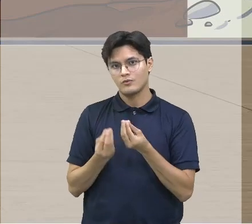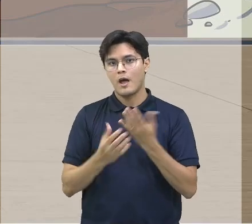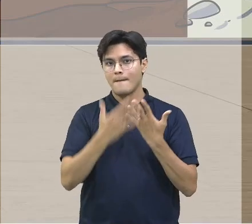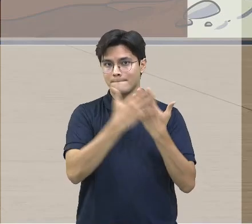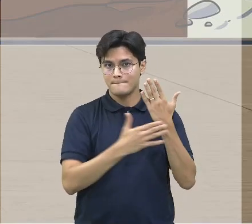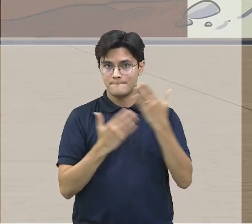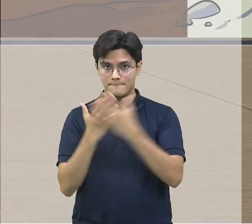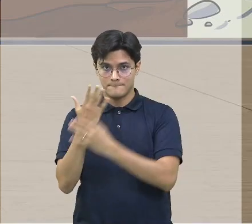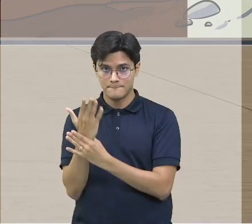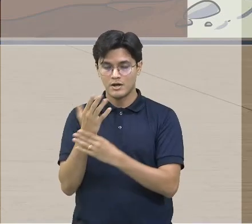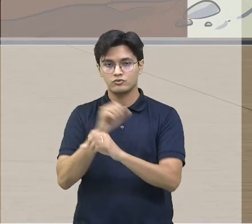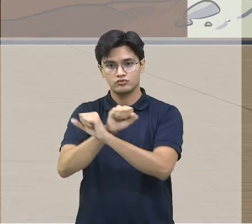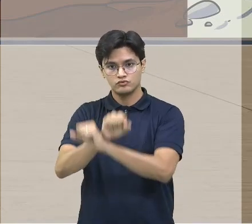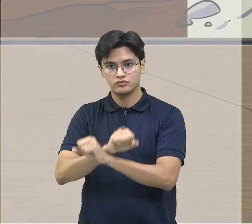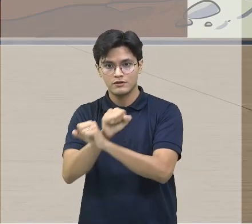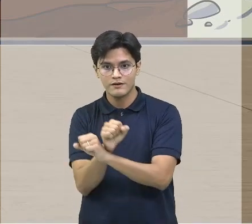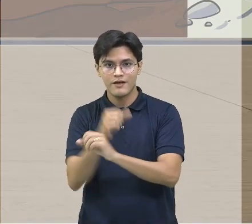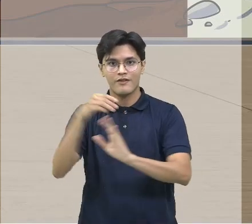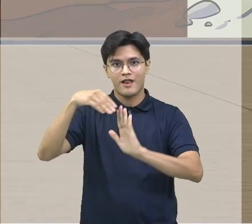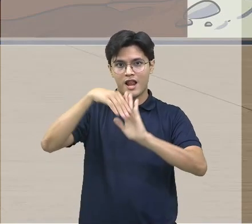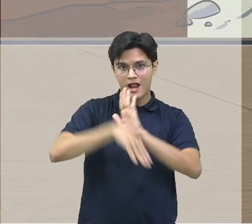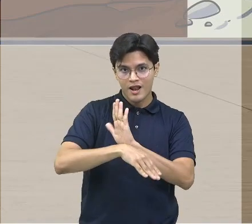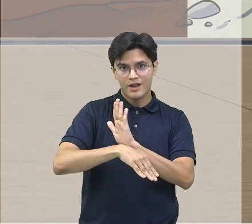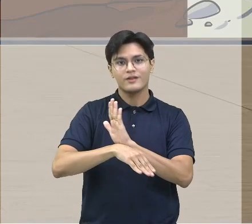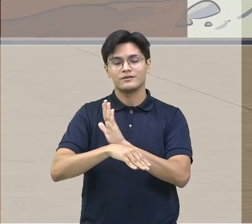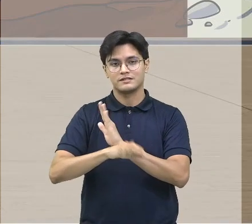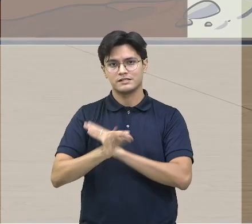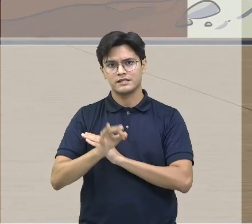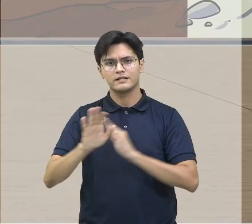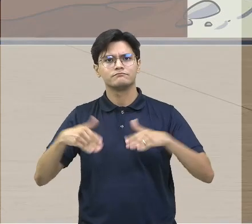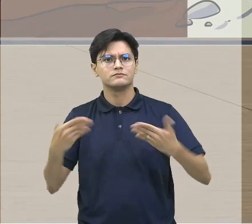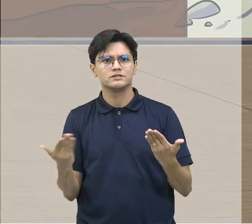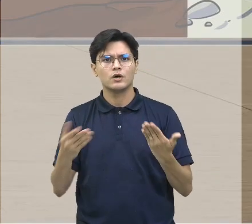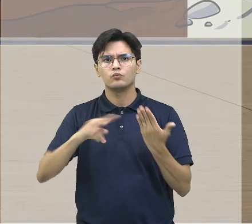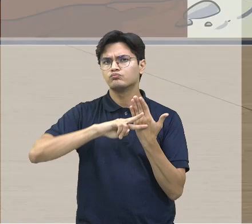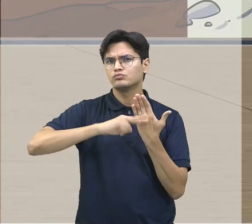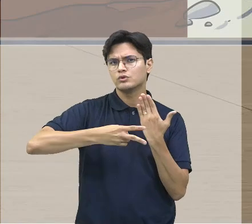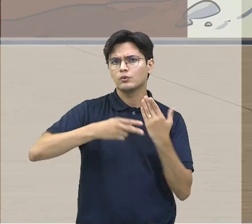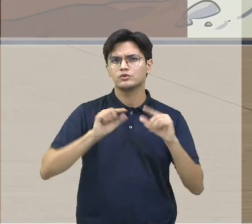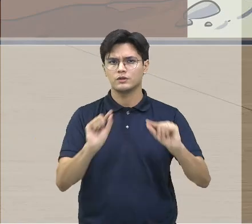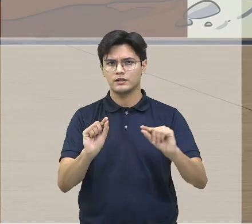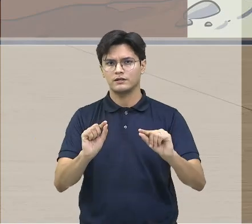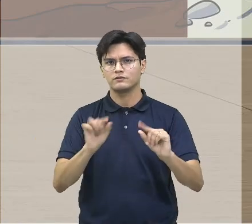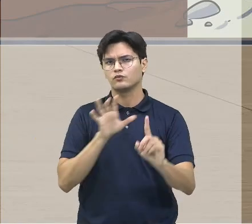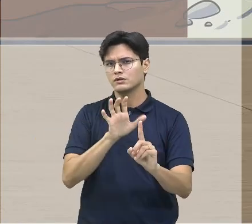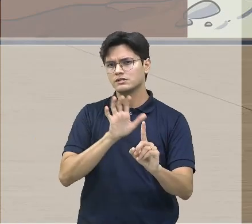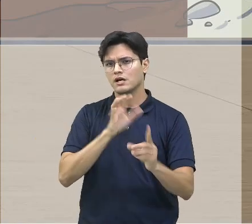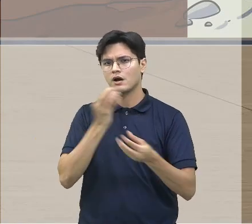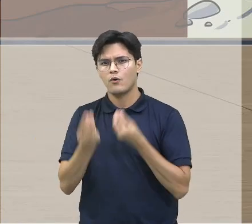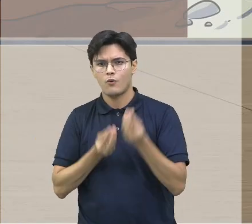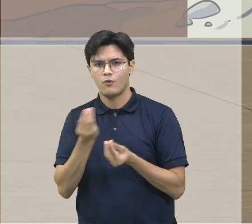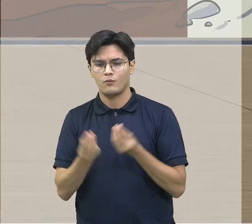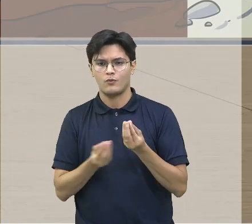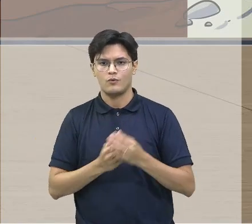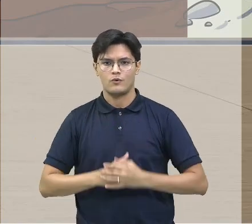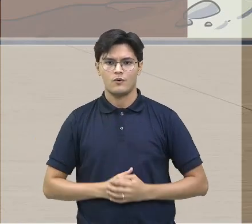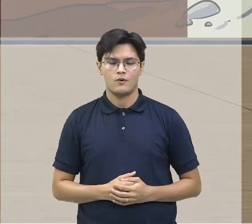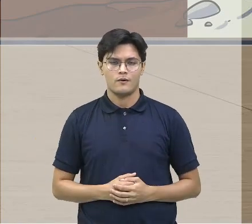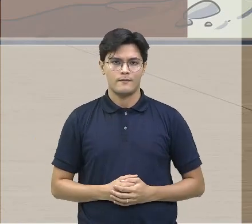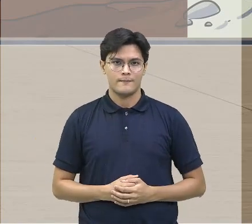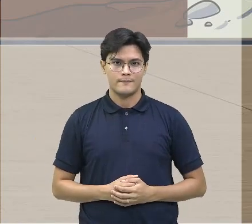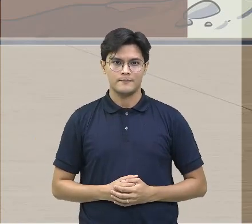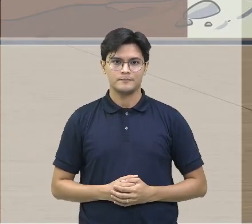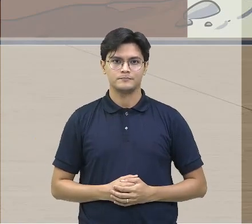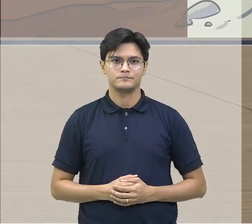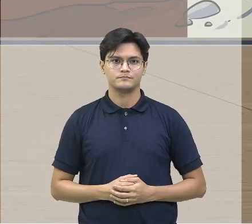escravizada na base da economia romana. E como é que isso vai afetar? Bem, com a questão